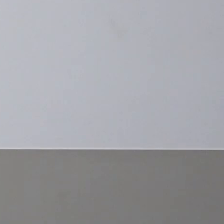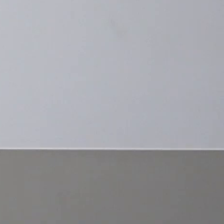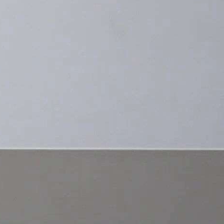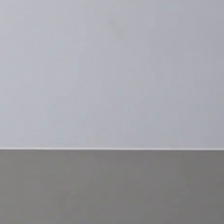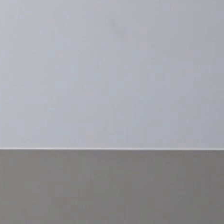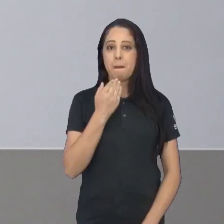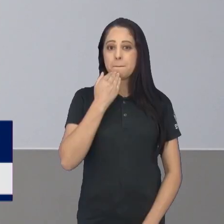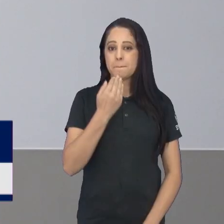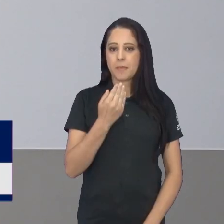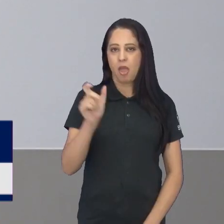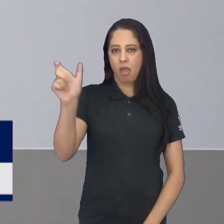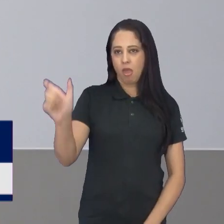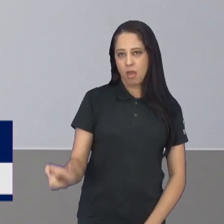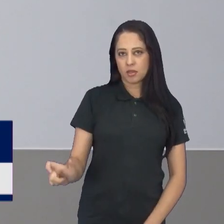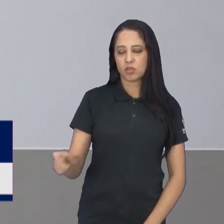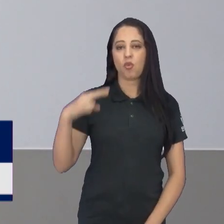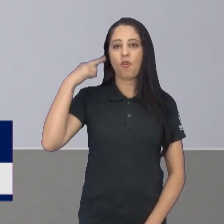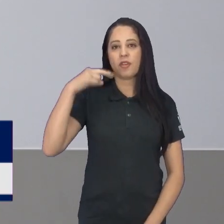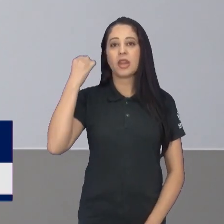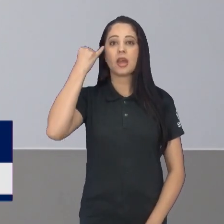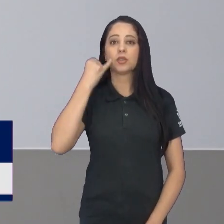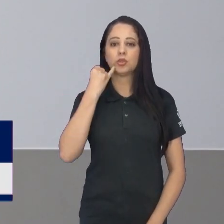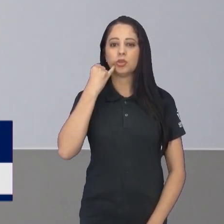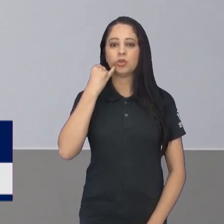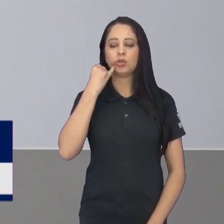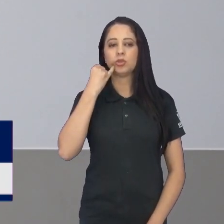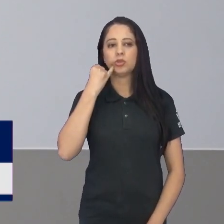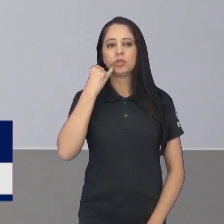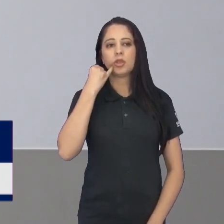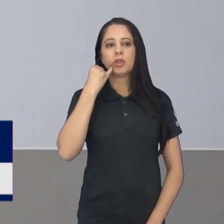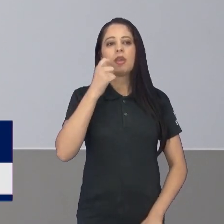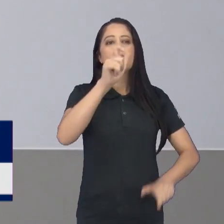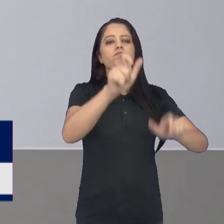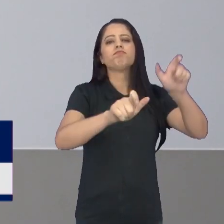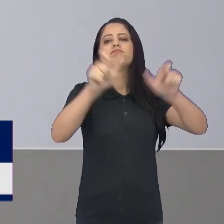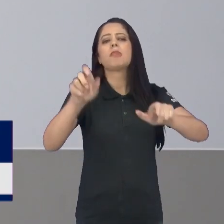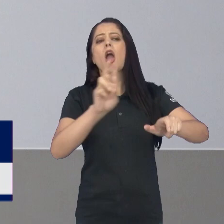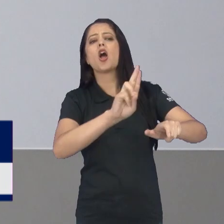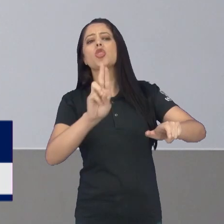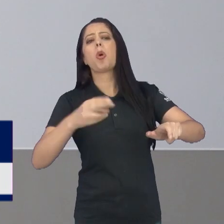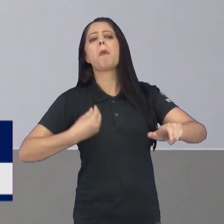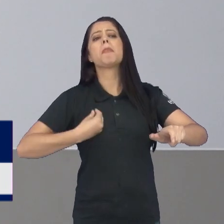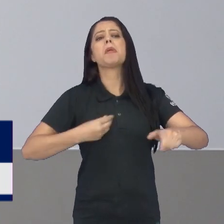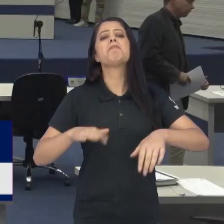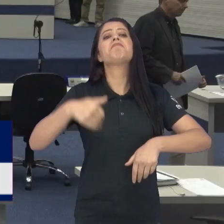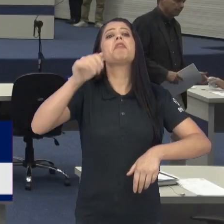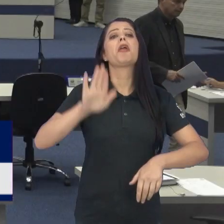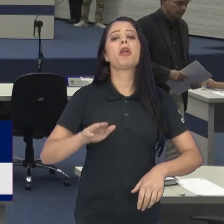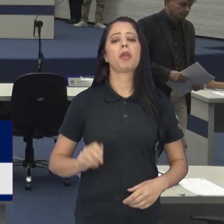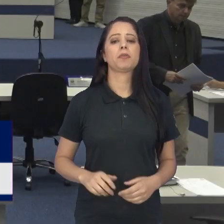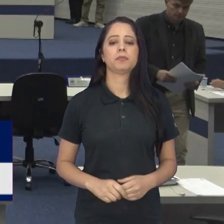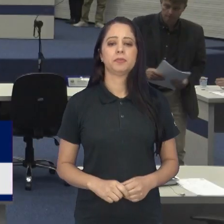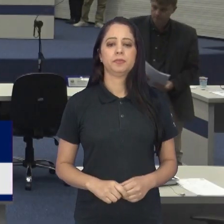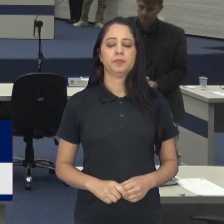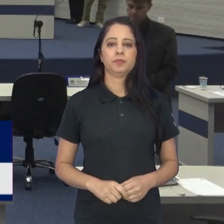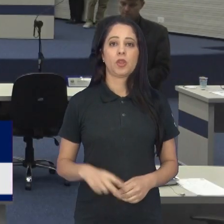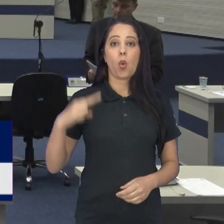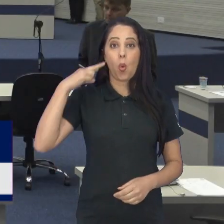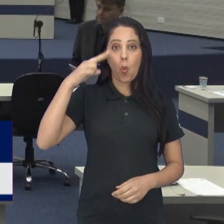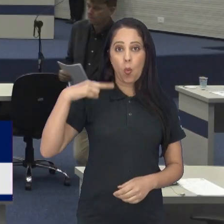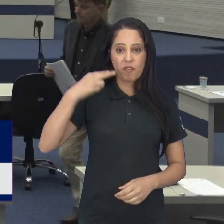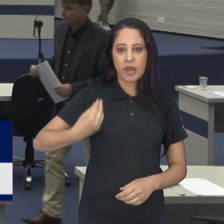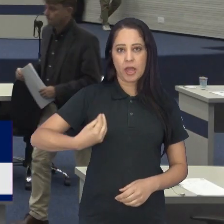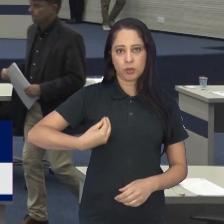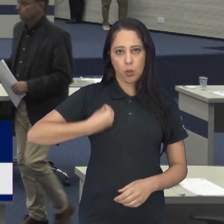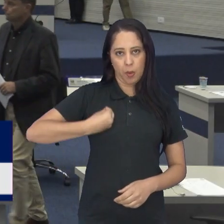Convoco o senhor vereador José Luiz Nunes para que faça verificação de presença. Estão presentes os